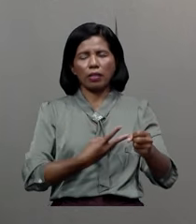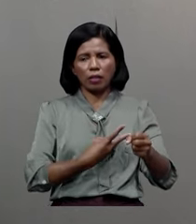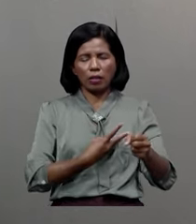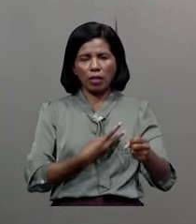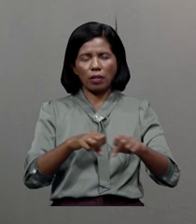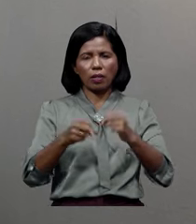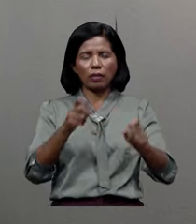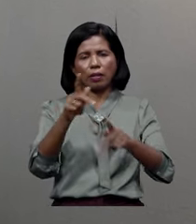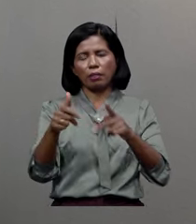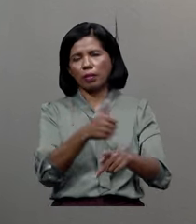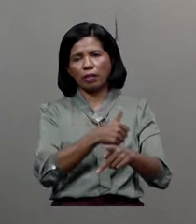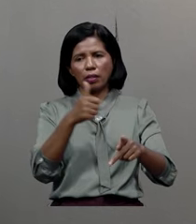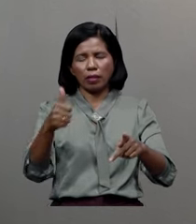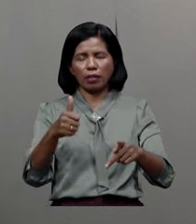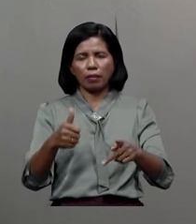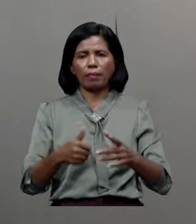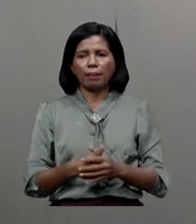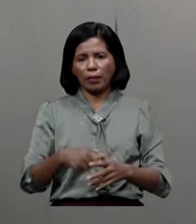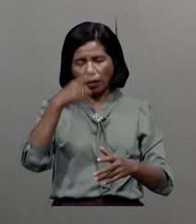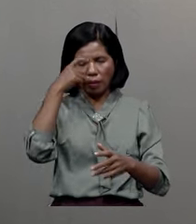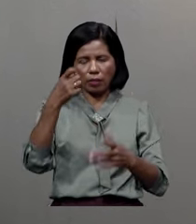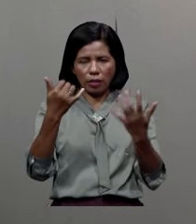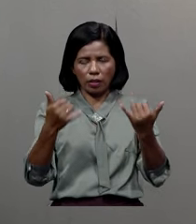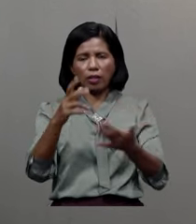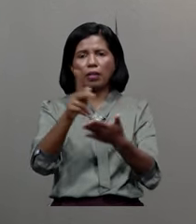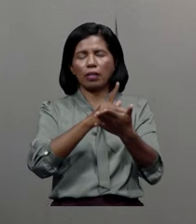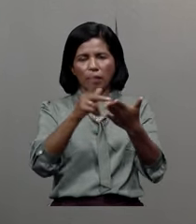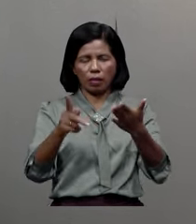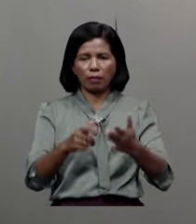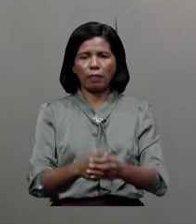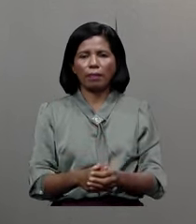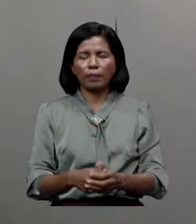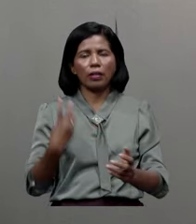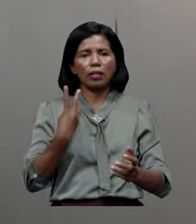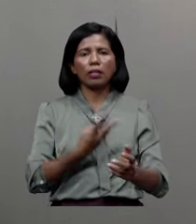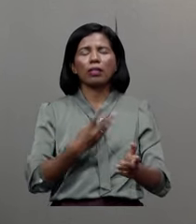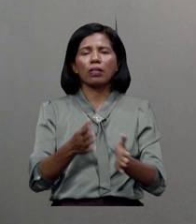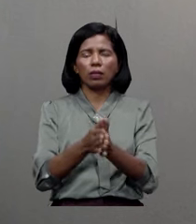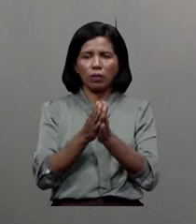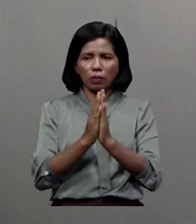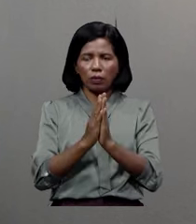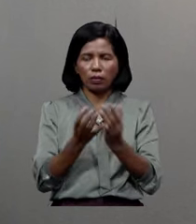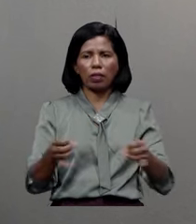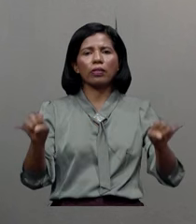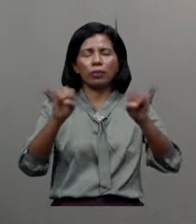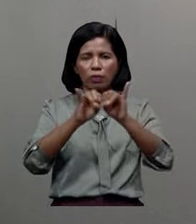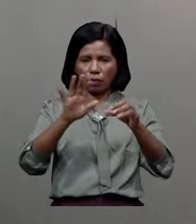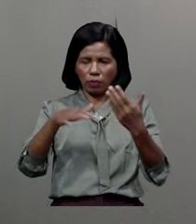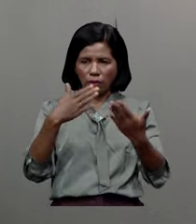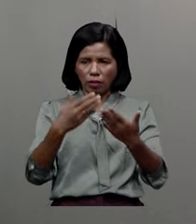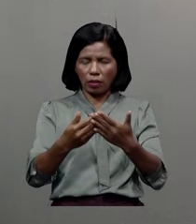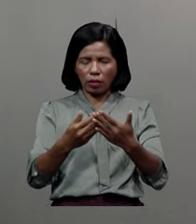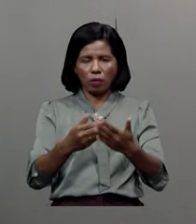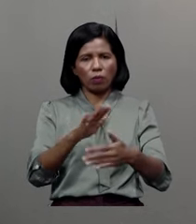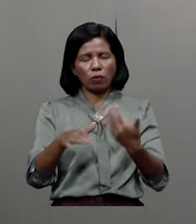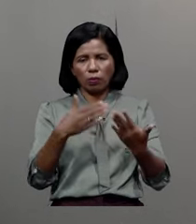emania integridade pessoal tamba ida ne crime neve ita husu ba instituição pertenente